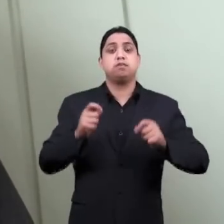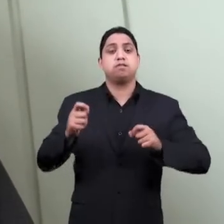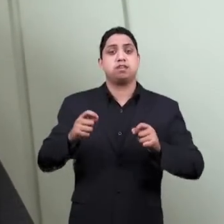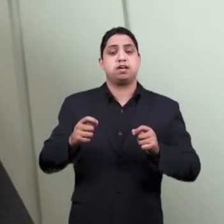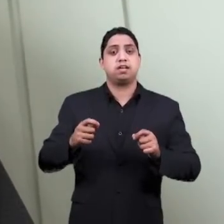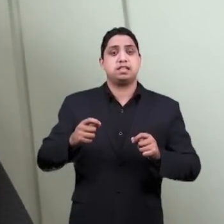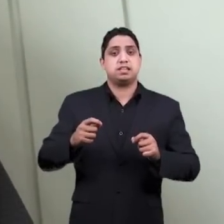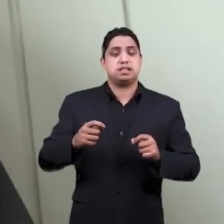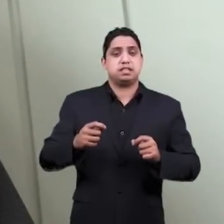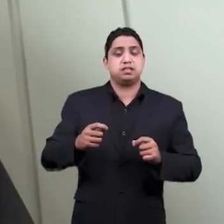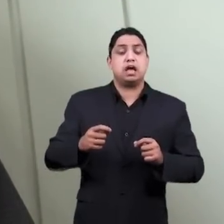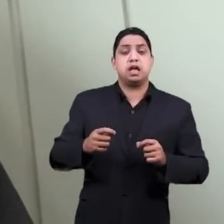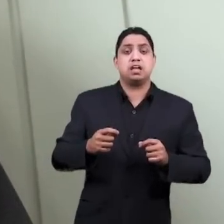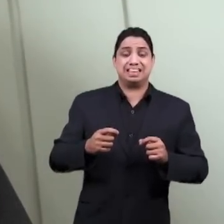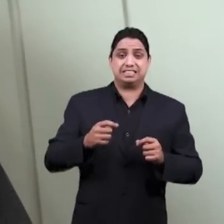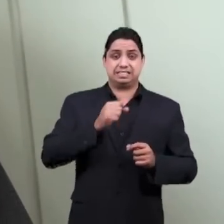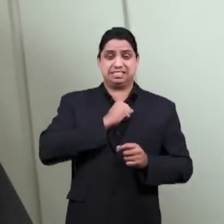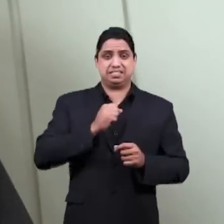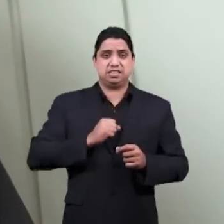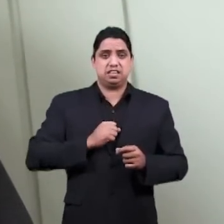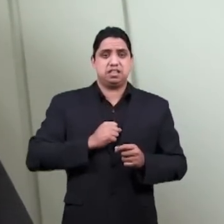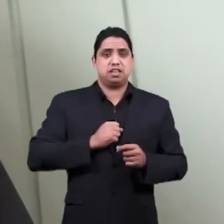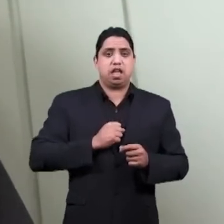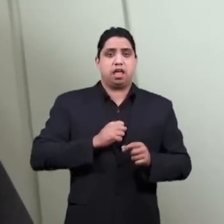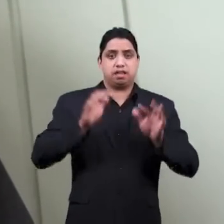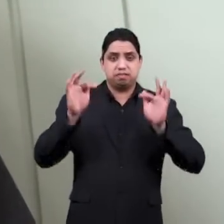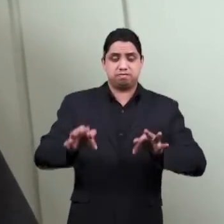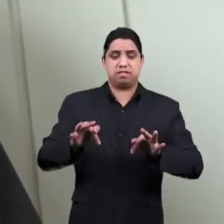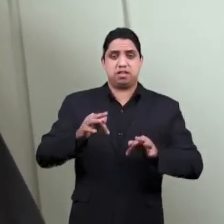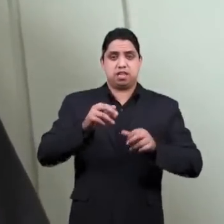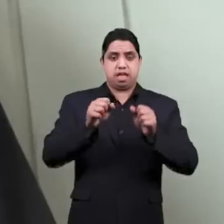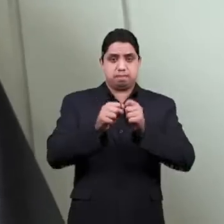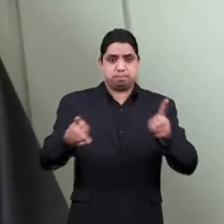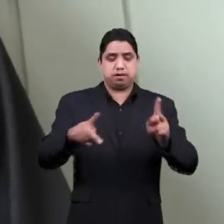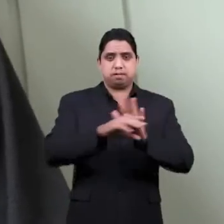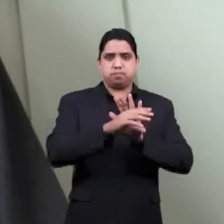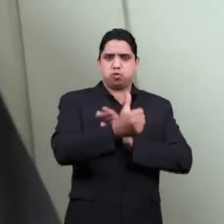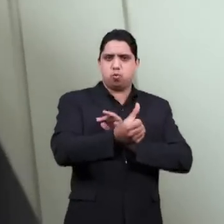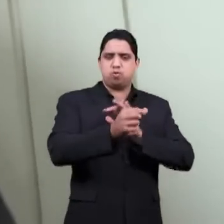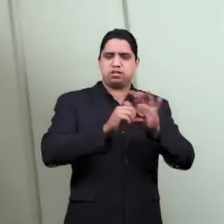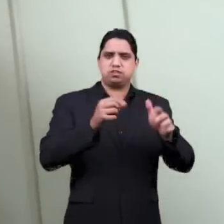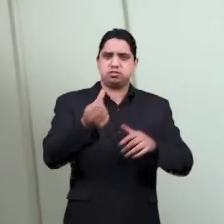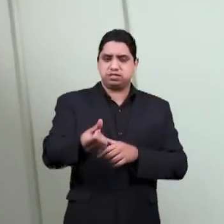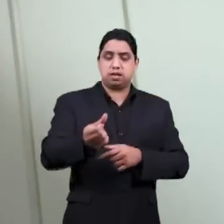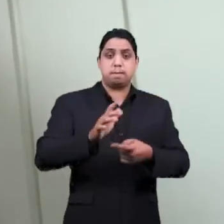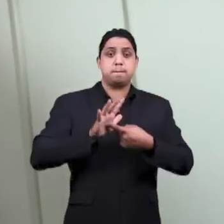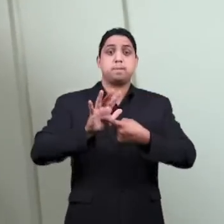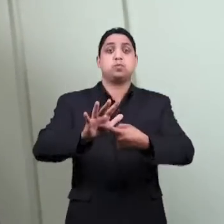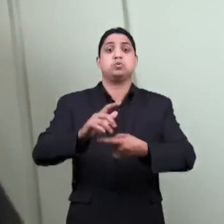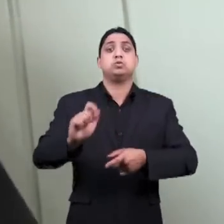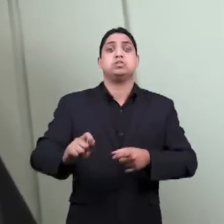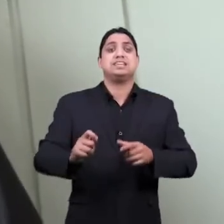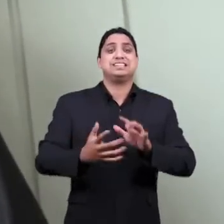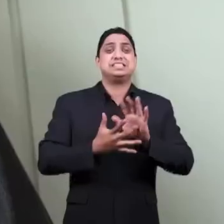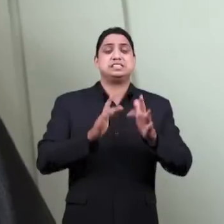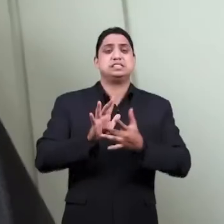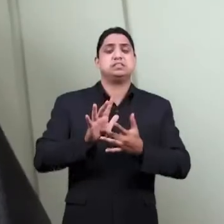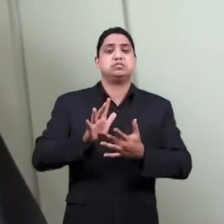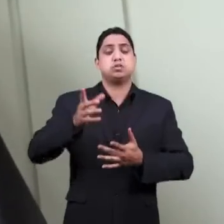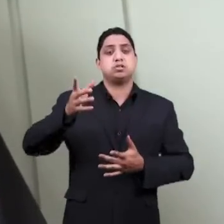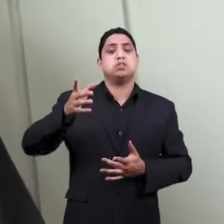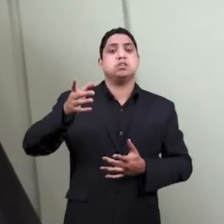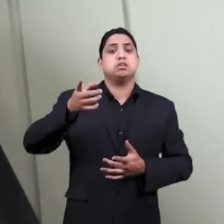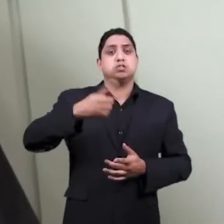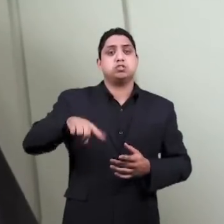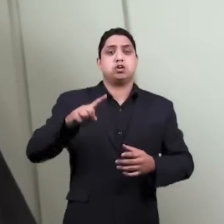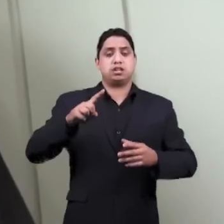respeito desse sacerdócio, encerrando com Apocalipse, capítulo 1, verso 6, mostrando ali que o Senhor Jesus nos